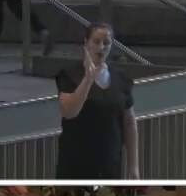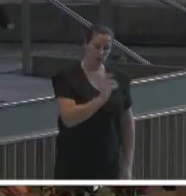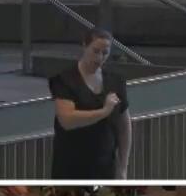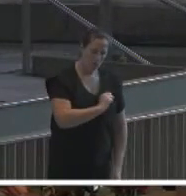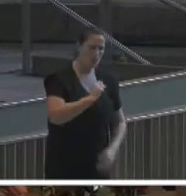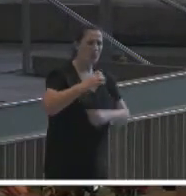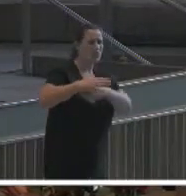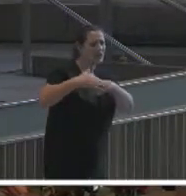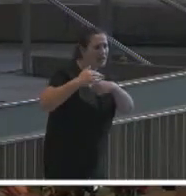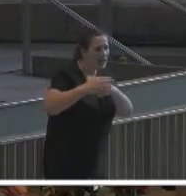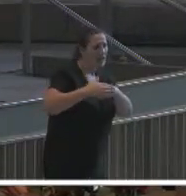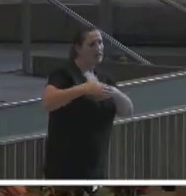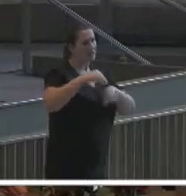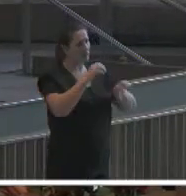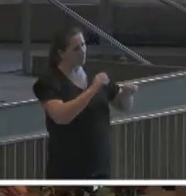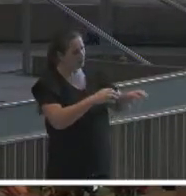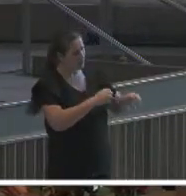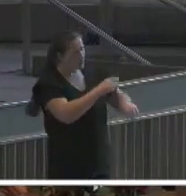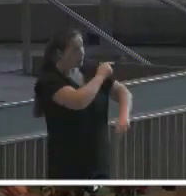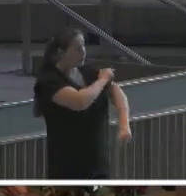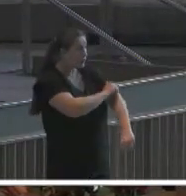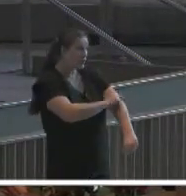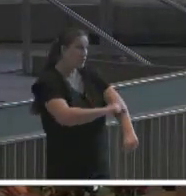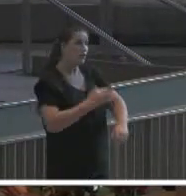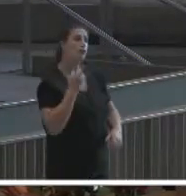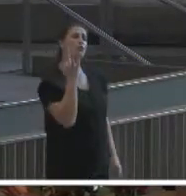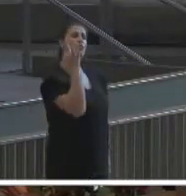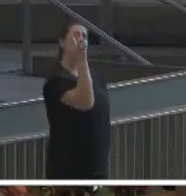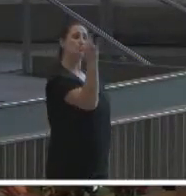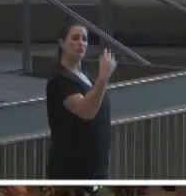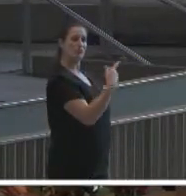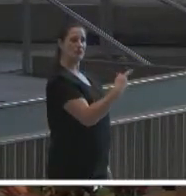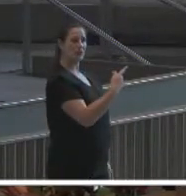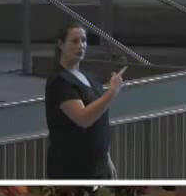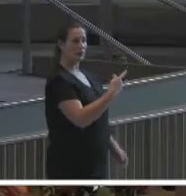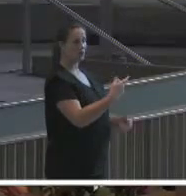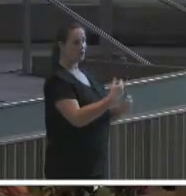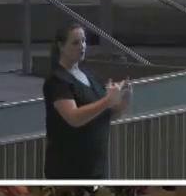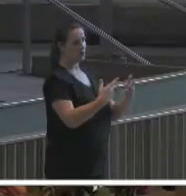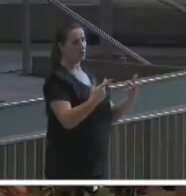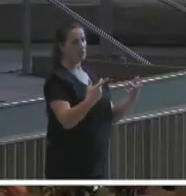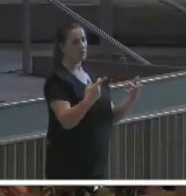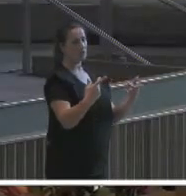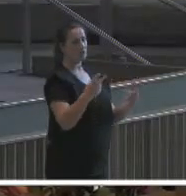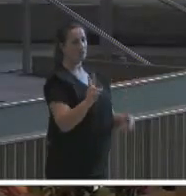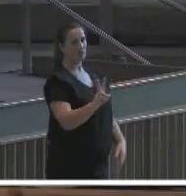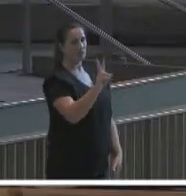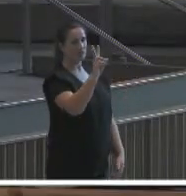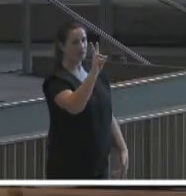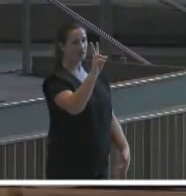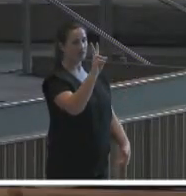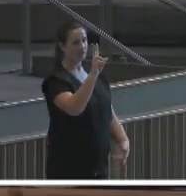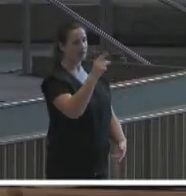da família, a educação, o futuro dela por coisas que não valiam nada.